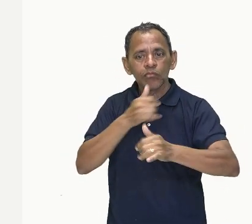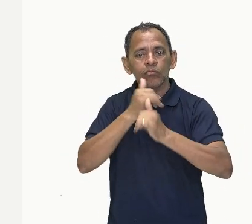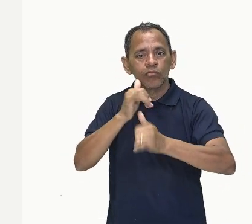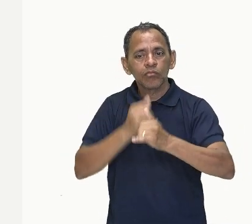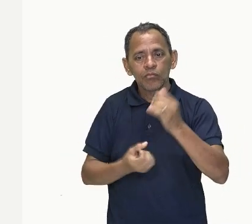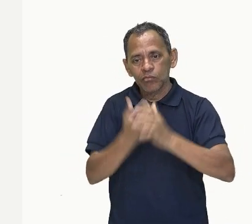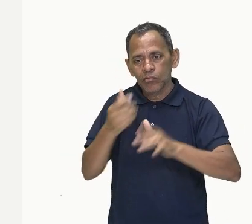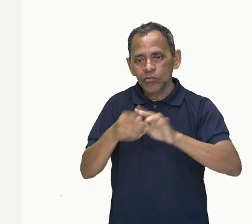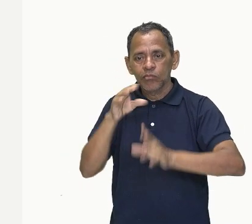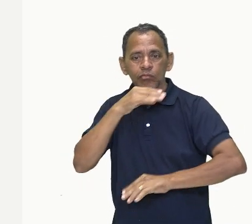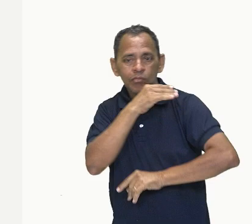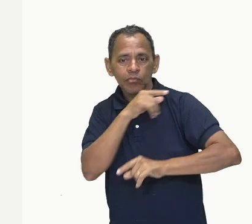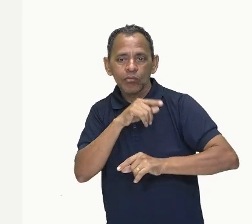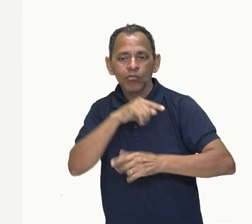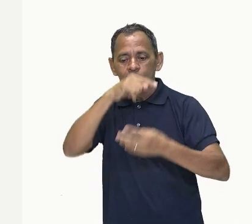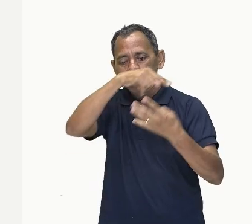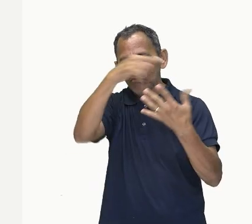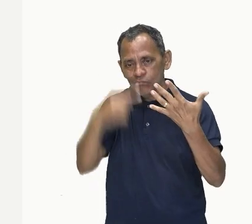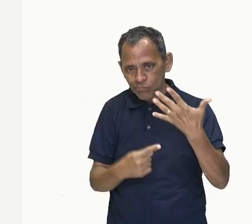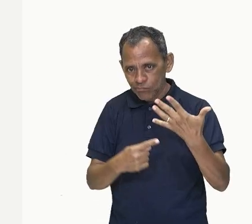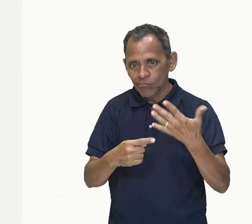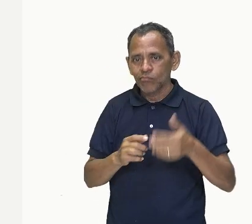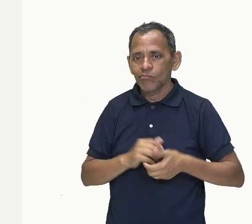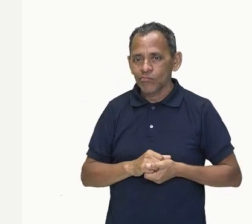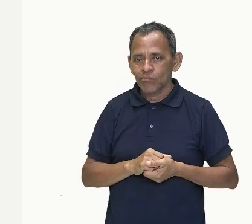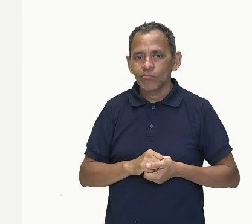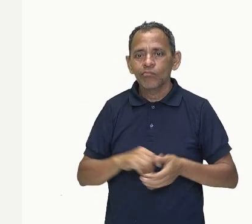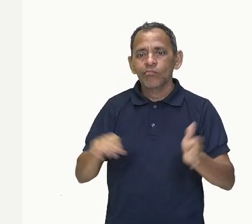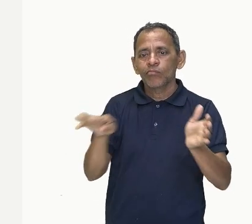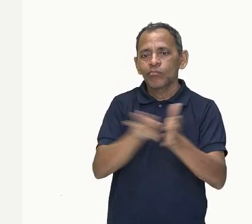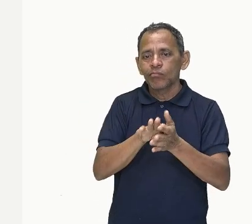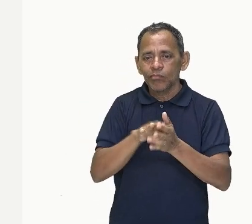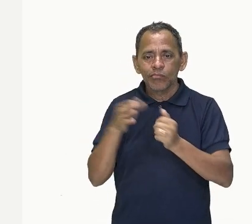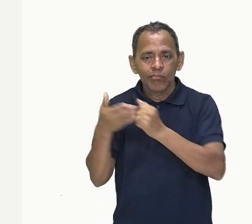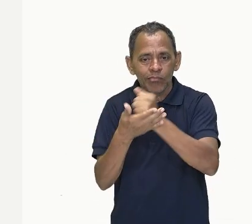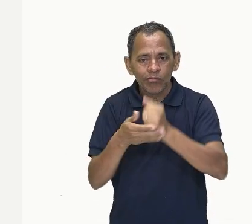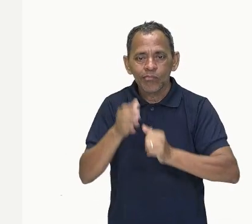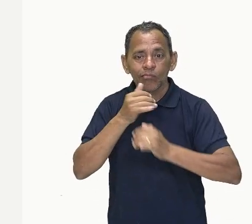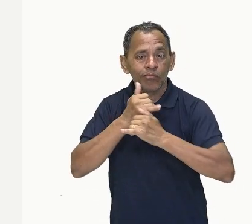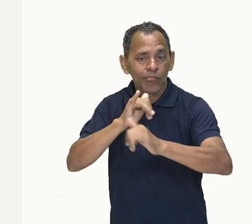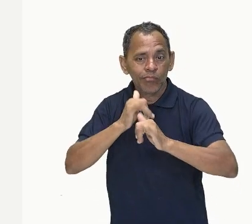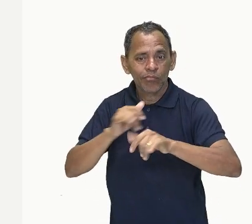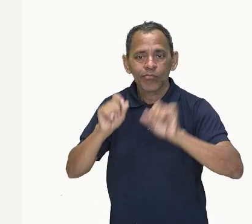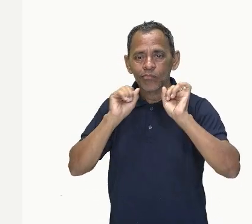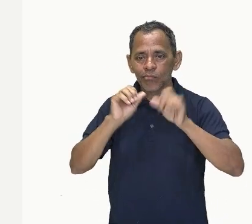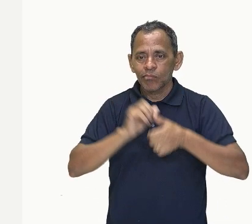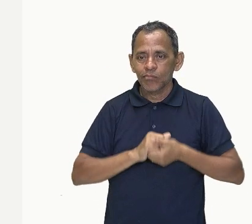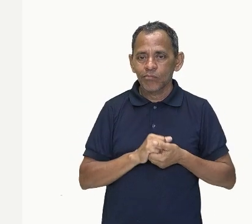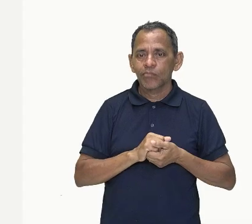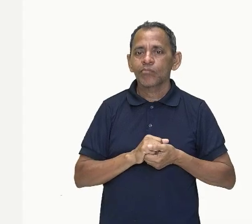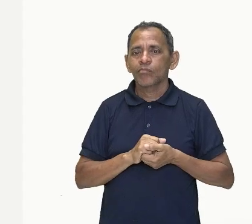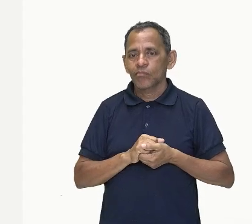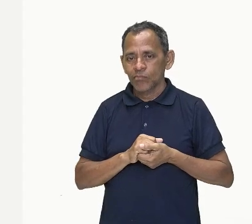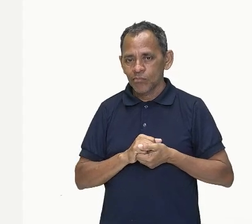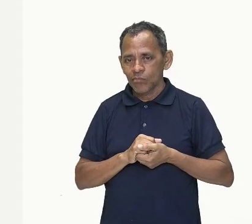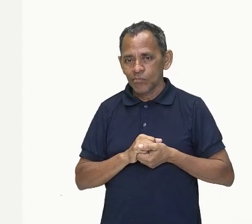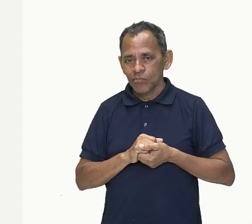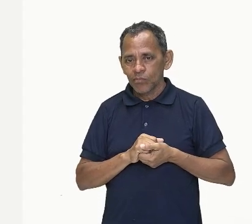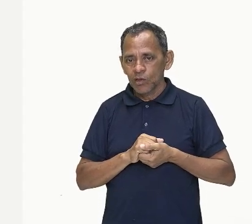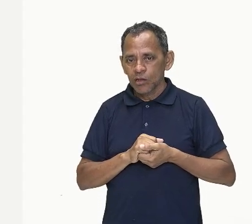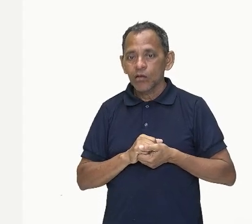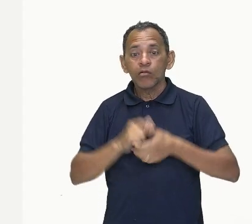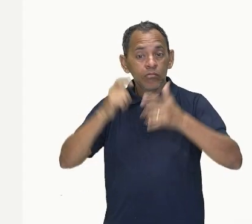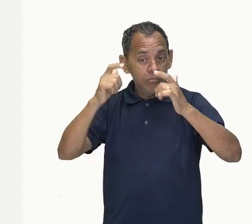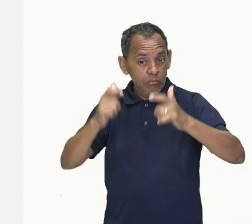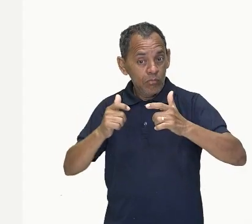calor, dentre outros. E aí a gente chega na matriz energética. A matriz energética é o parque de fontes de